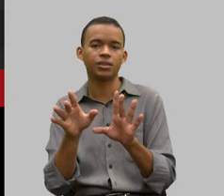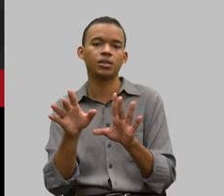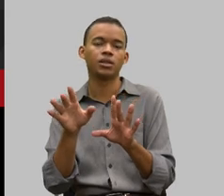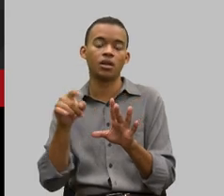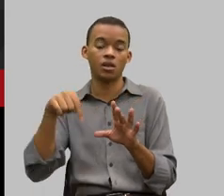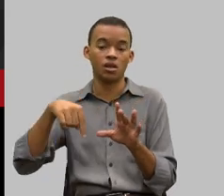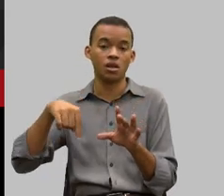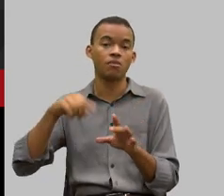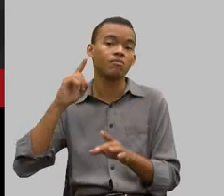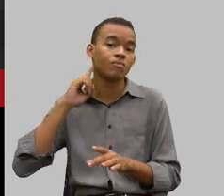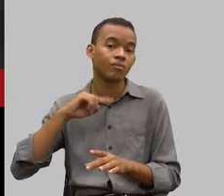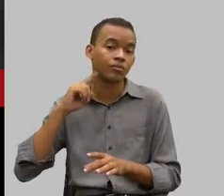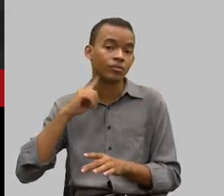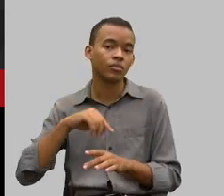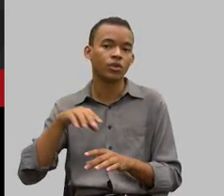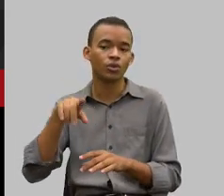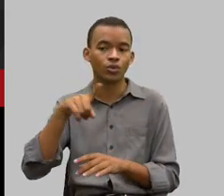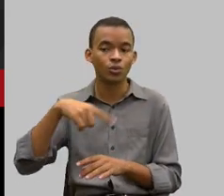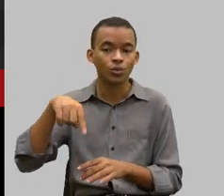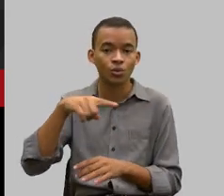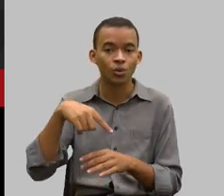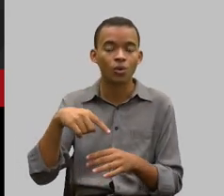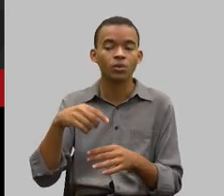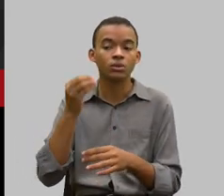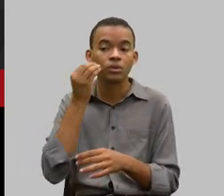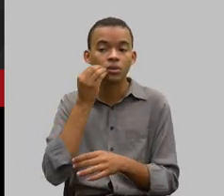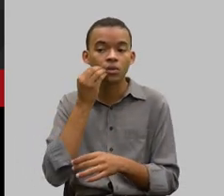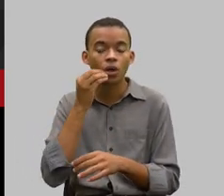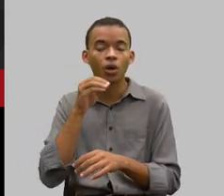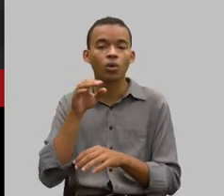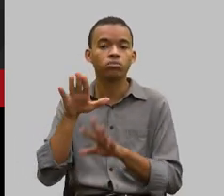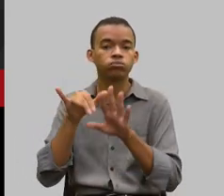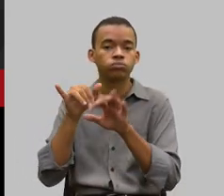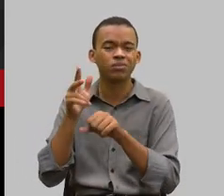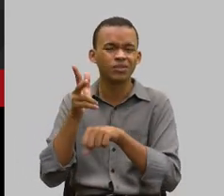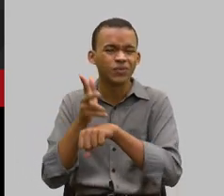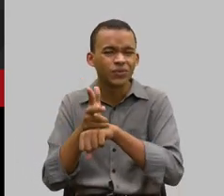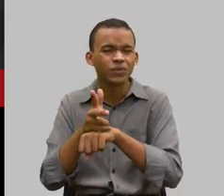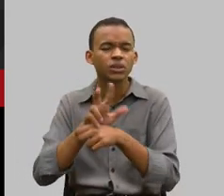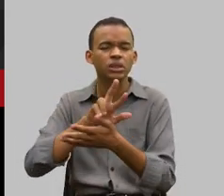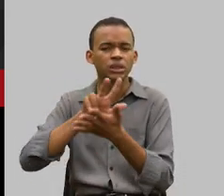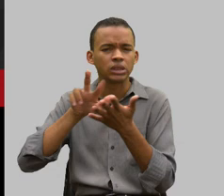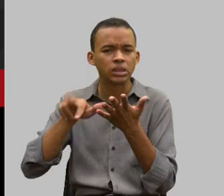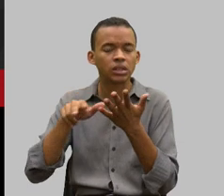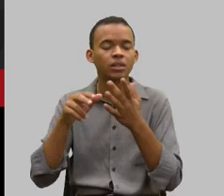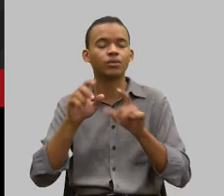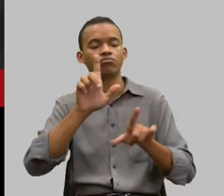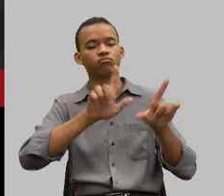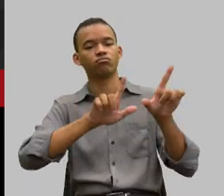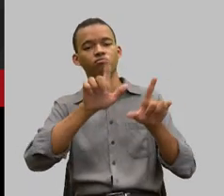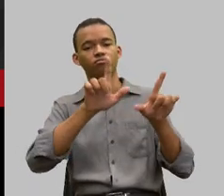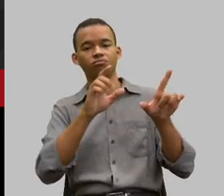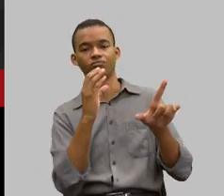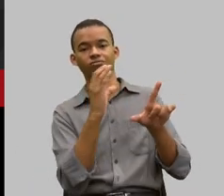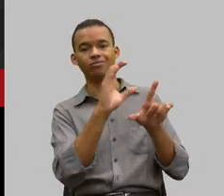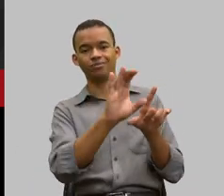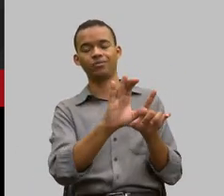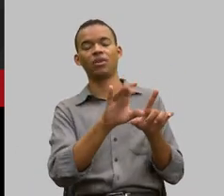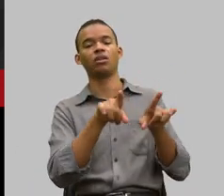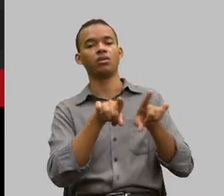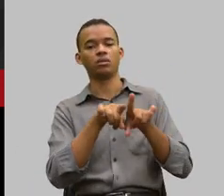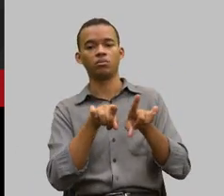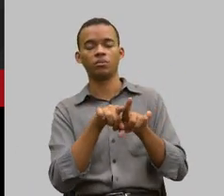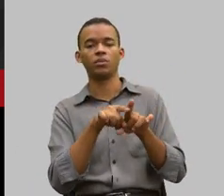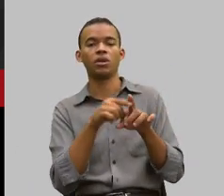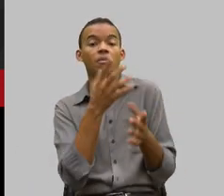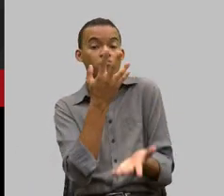Mineiro para exibir tanto em TV aberta quanto no nosso streaming promoção valorização fomento tudo junto aí